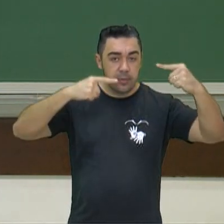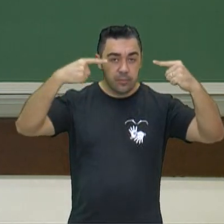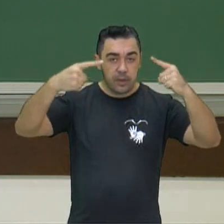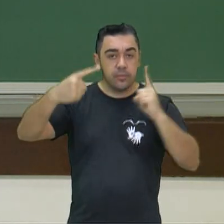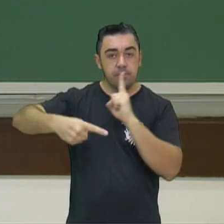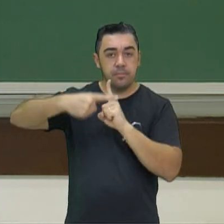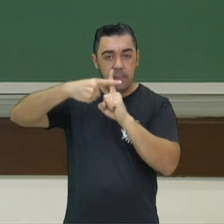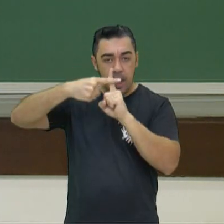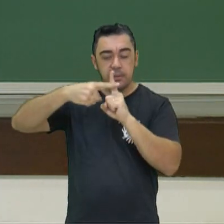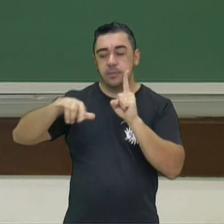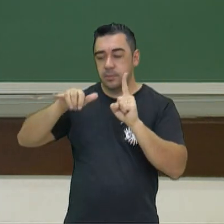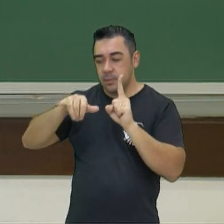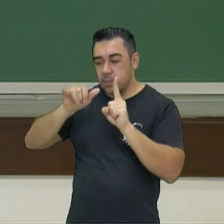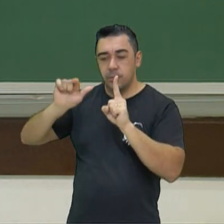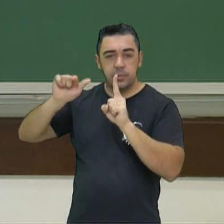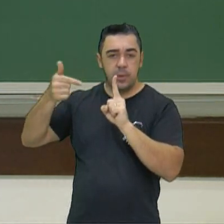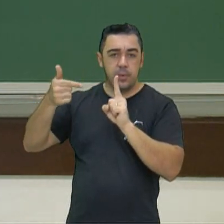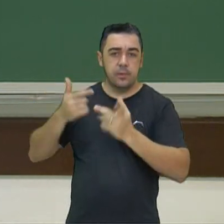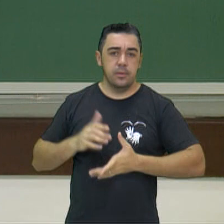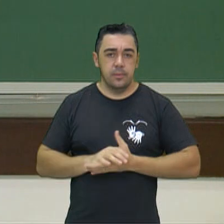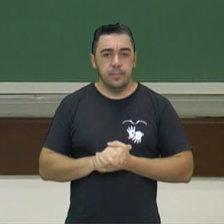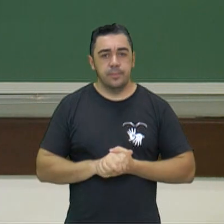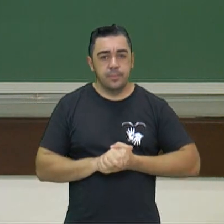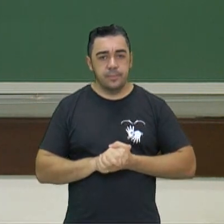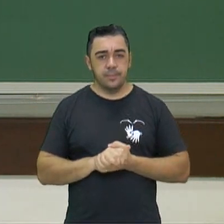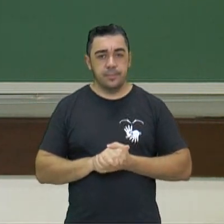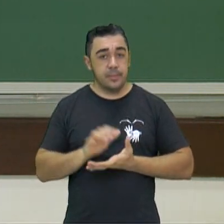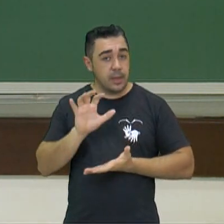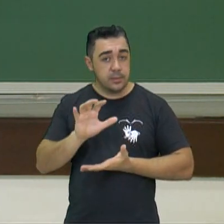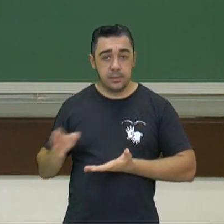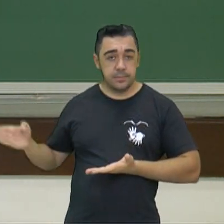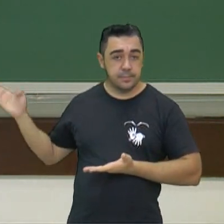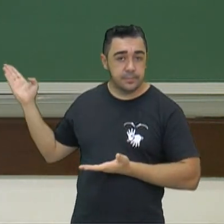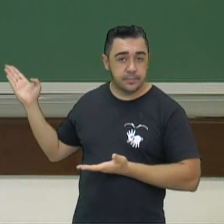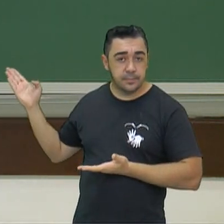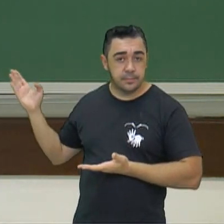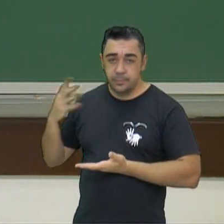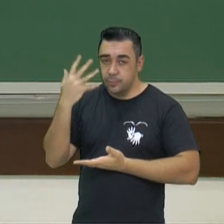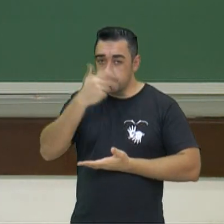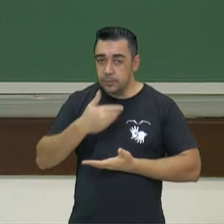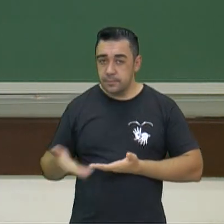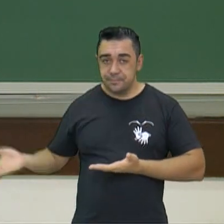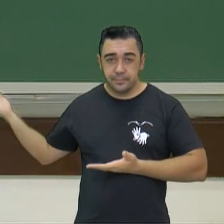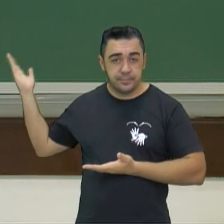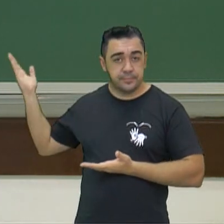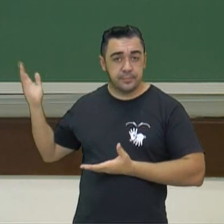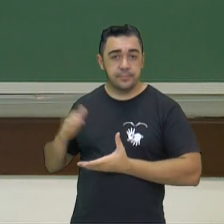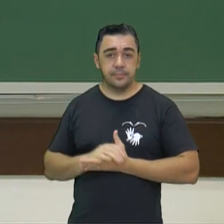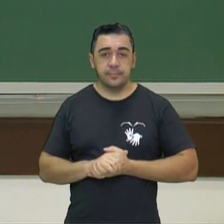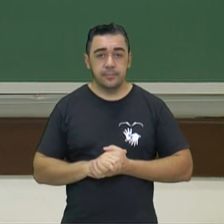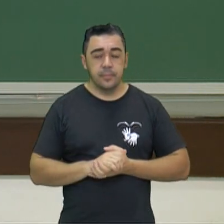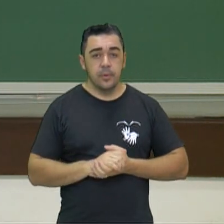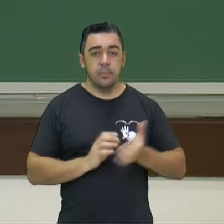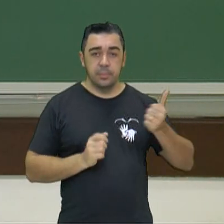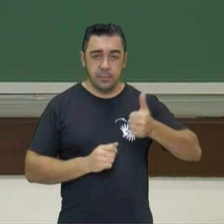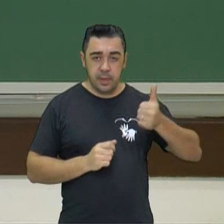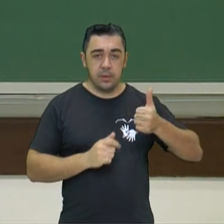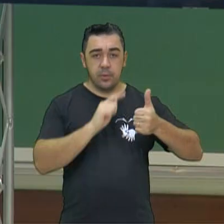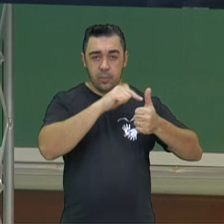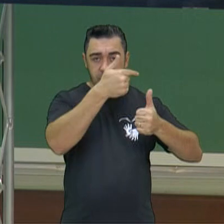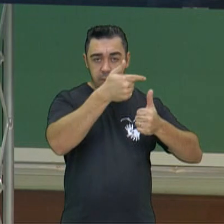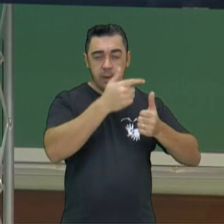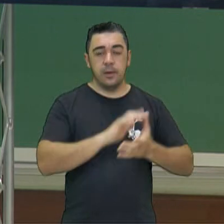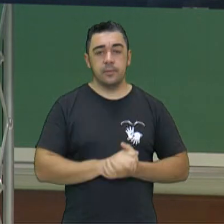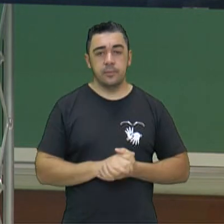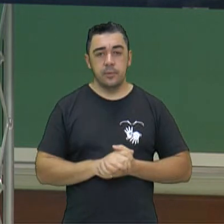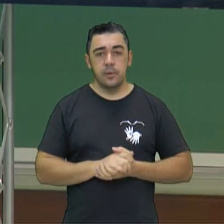quê? O quadrado do segundo termo, que é y ao quadrado. Então, olha que bonito que fica. Quadrado do primeiro termo, menos